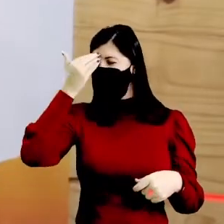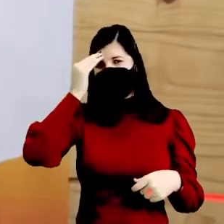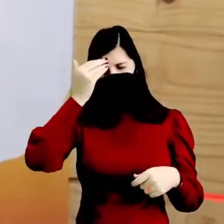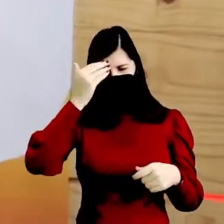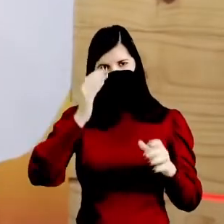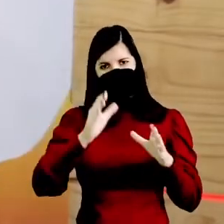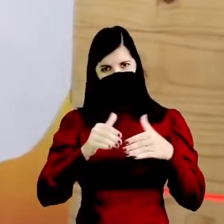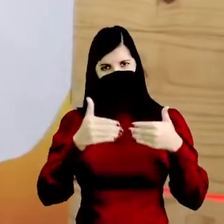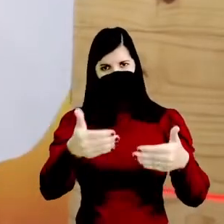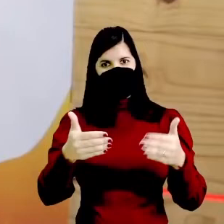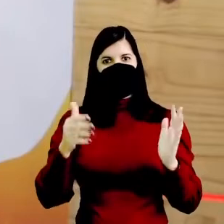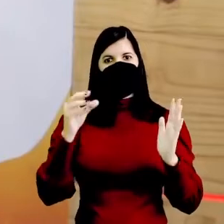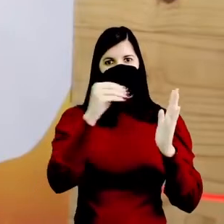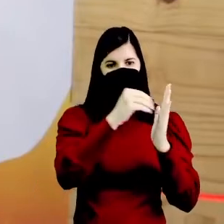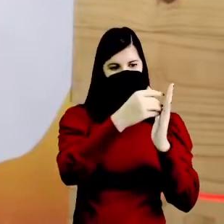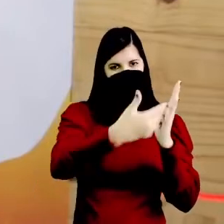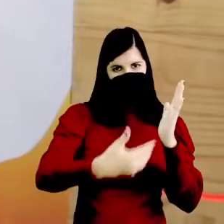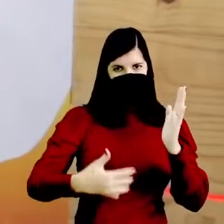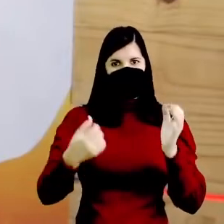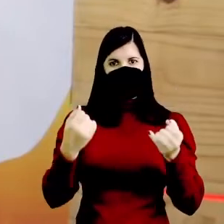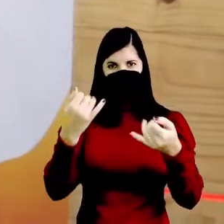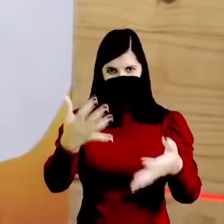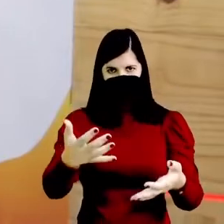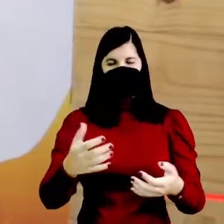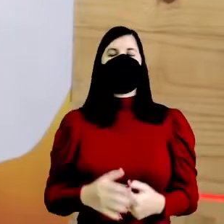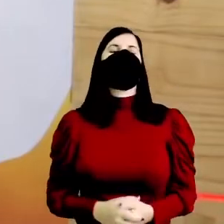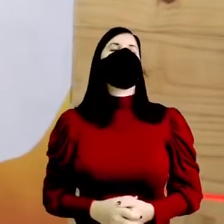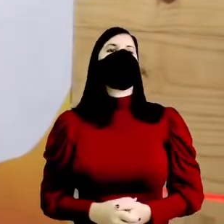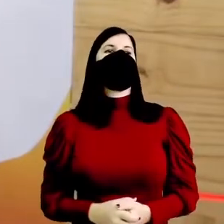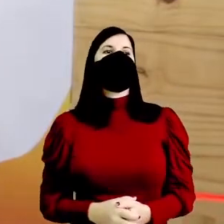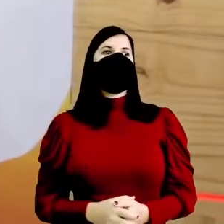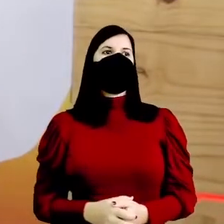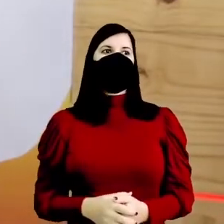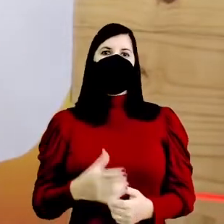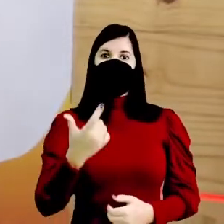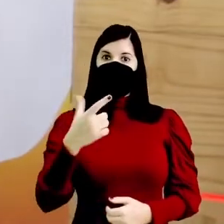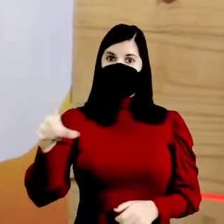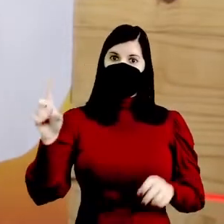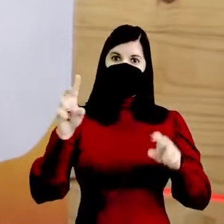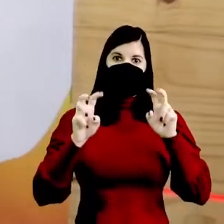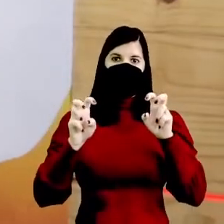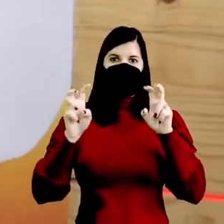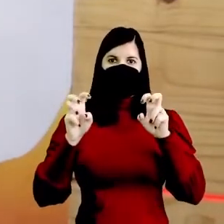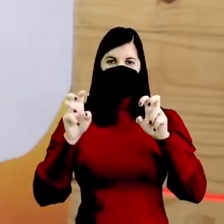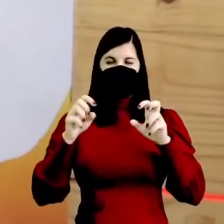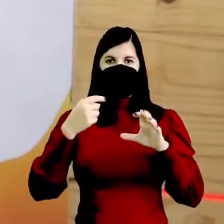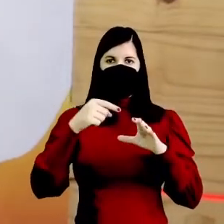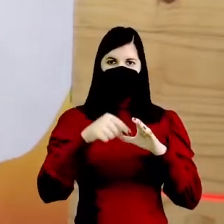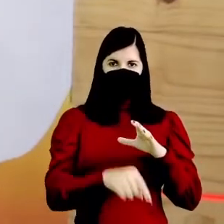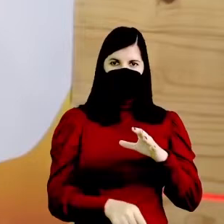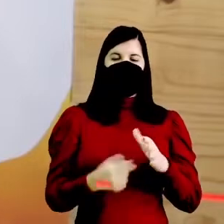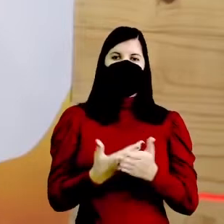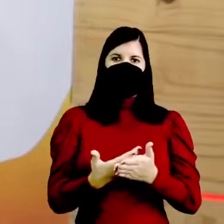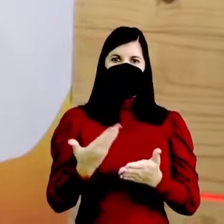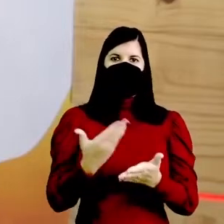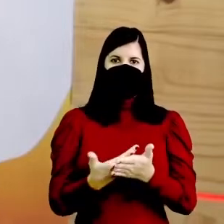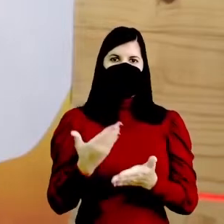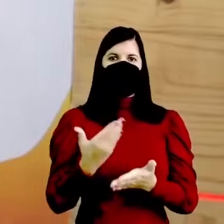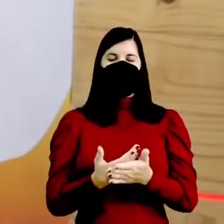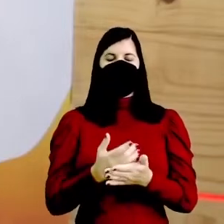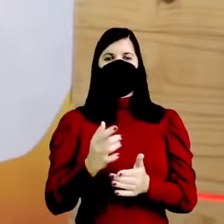dúvida. Vamos continuar. Gente, vê só. Outro assunto que a gente aprofundou muito no e-book